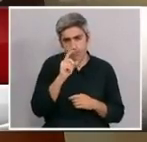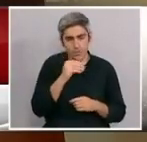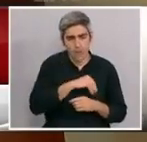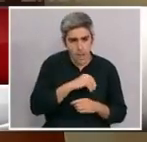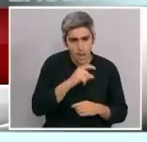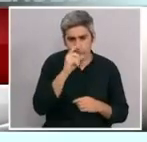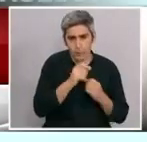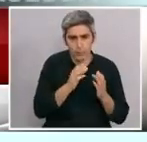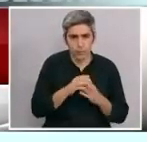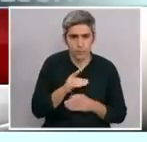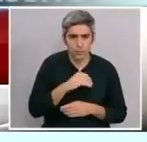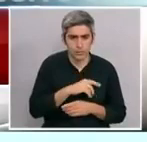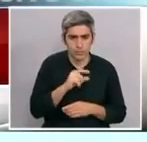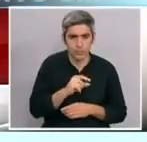salário.